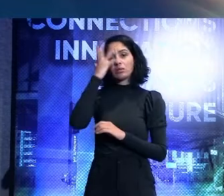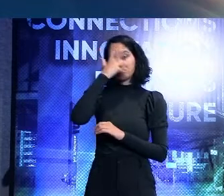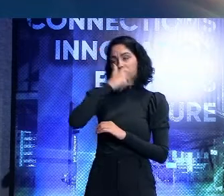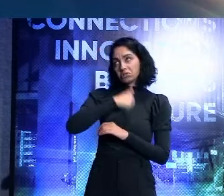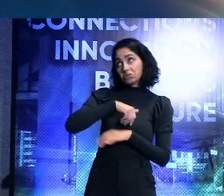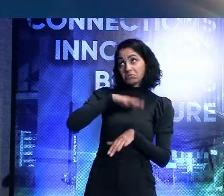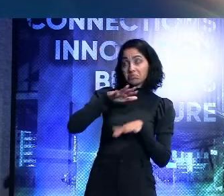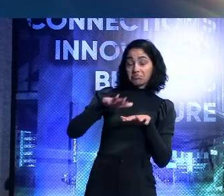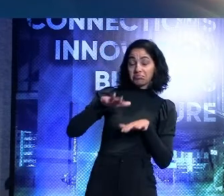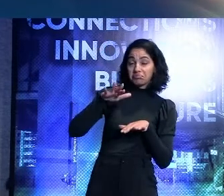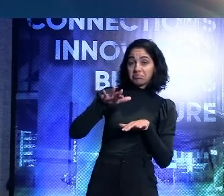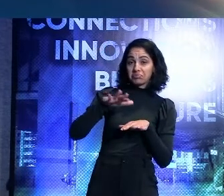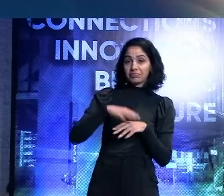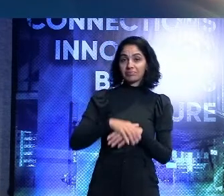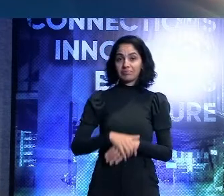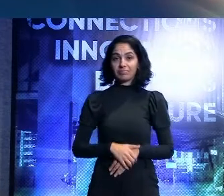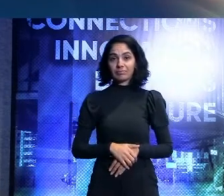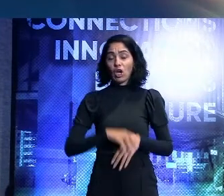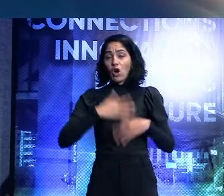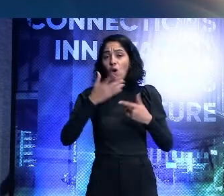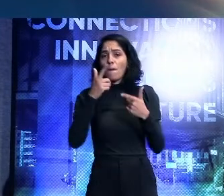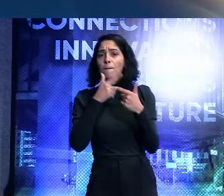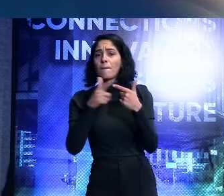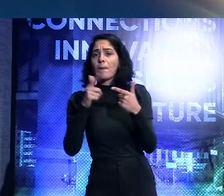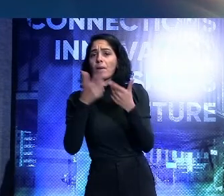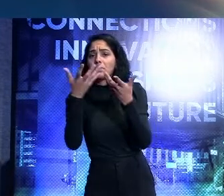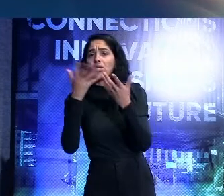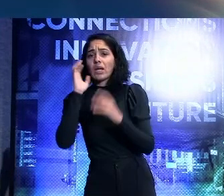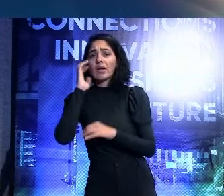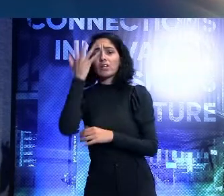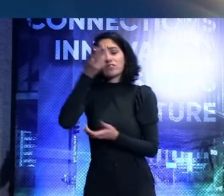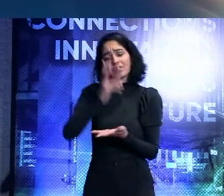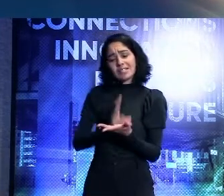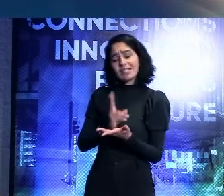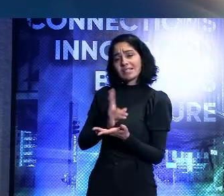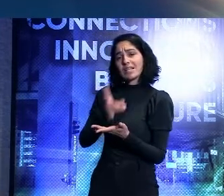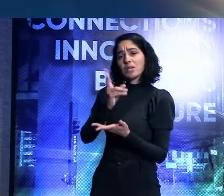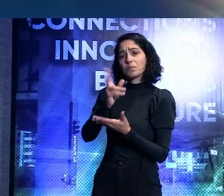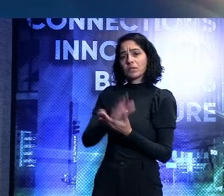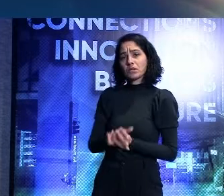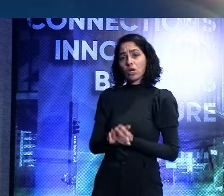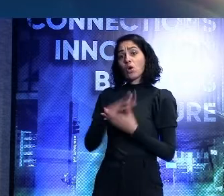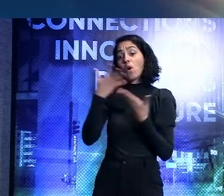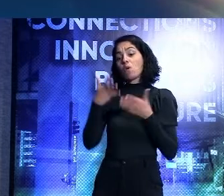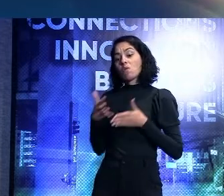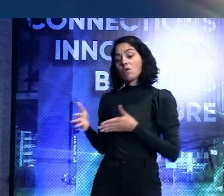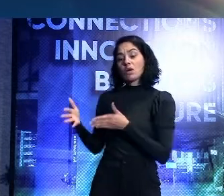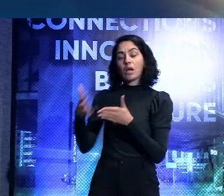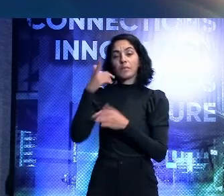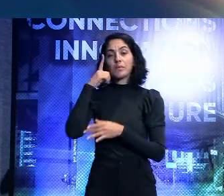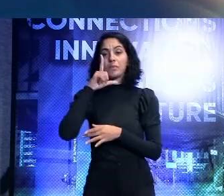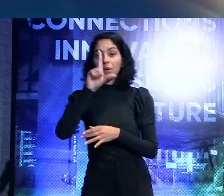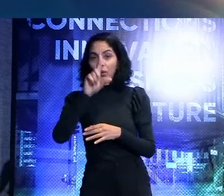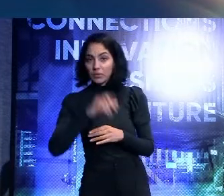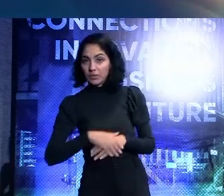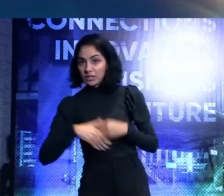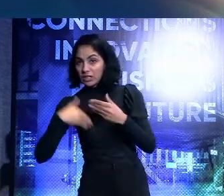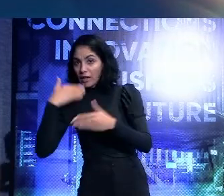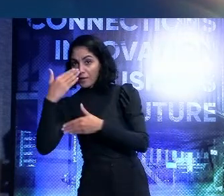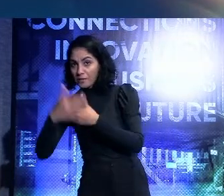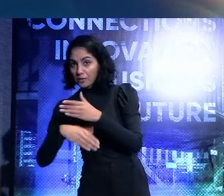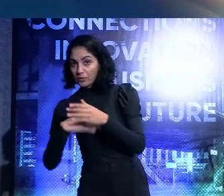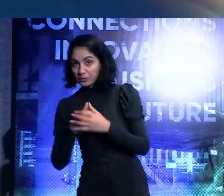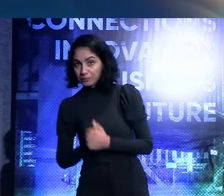talvez. Qual é o problema que eu quero resolver sempre? E qual é o caminho para a gente conseguir evoluir nessa direção,